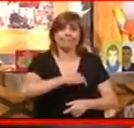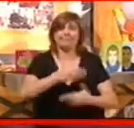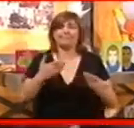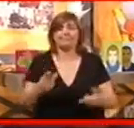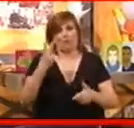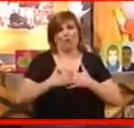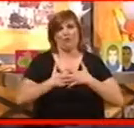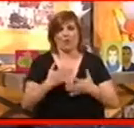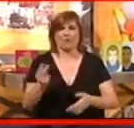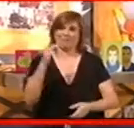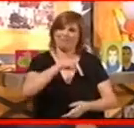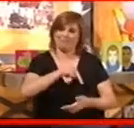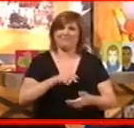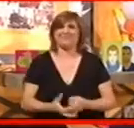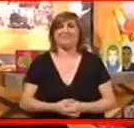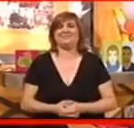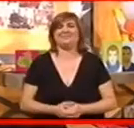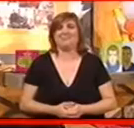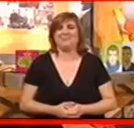eles!